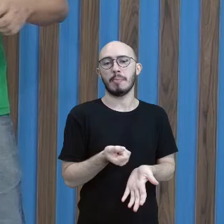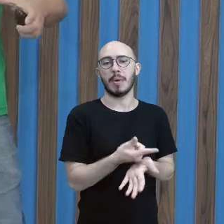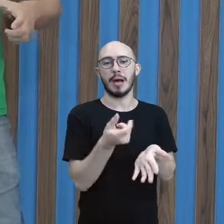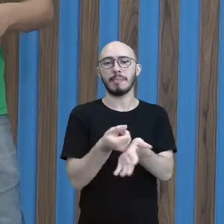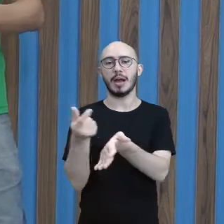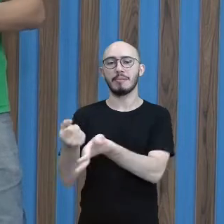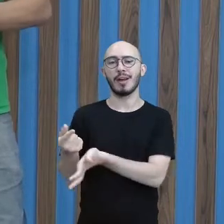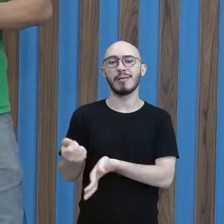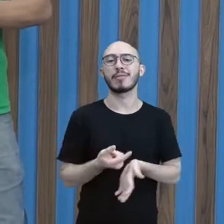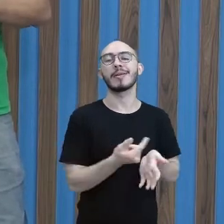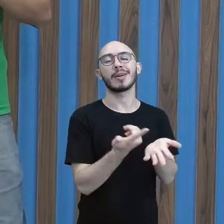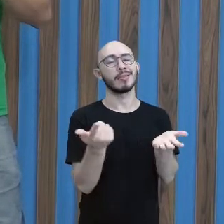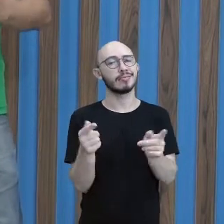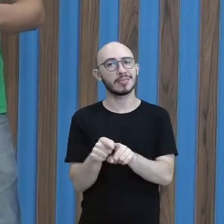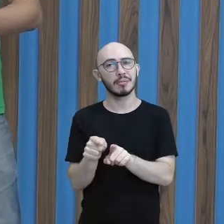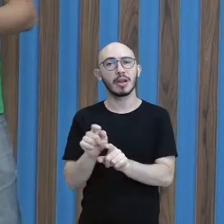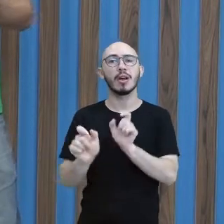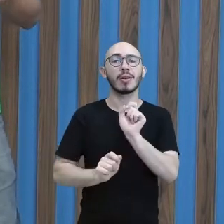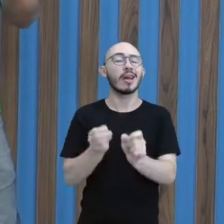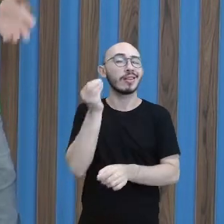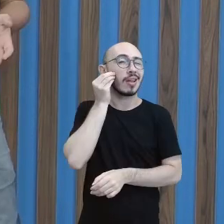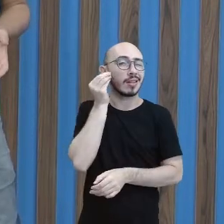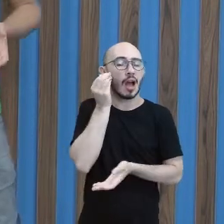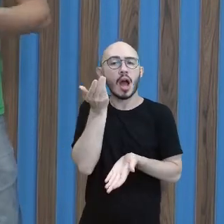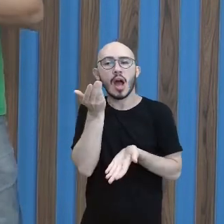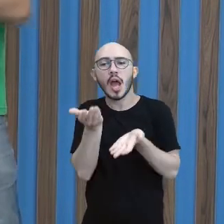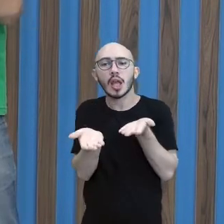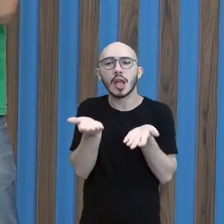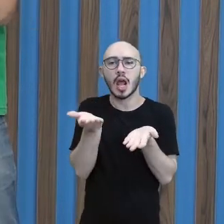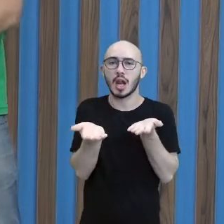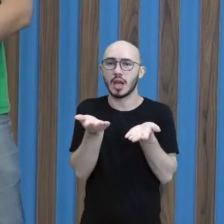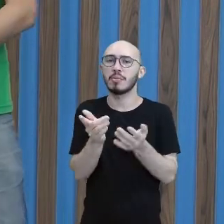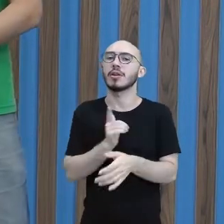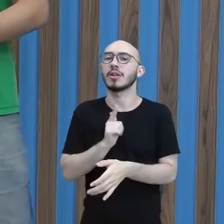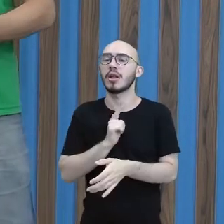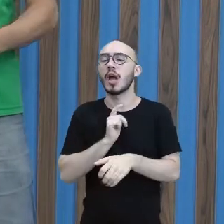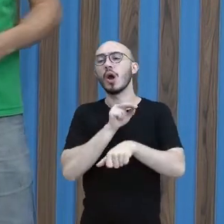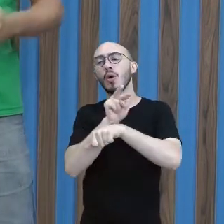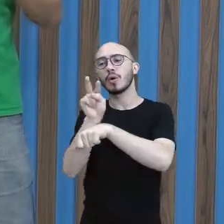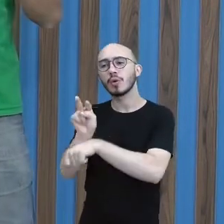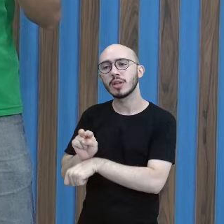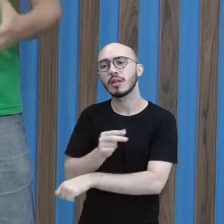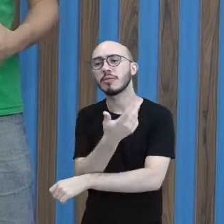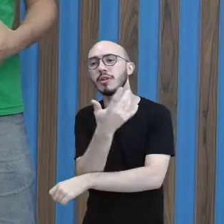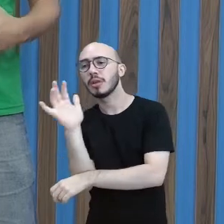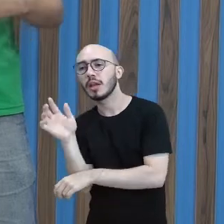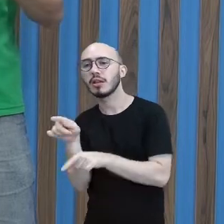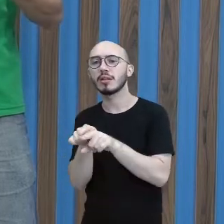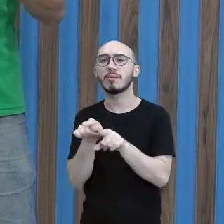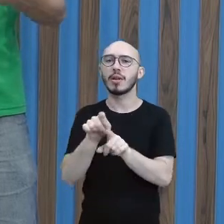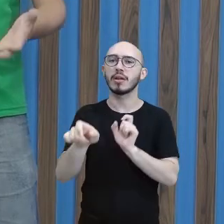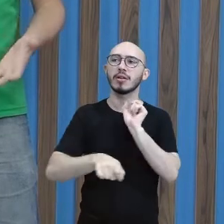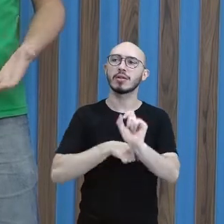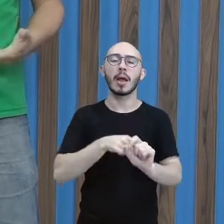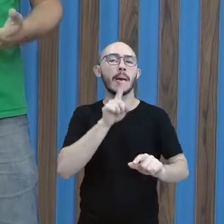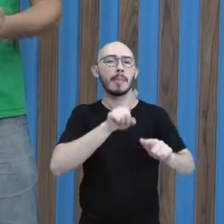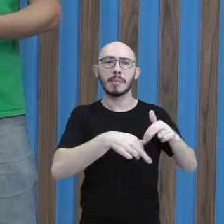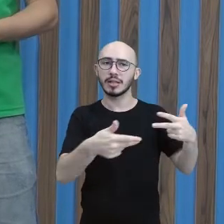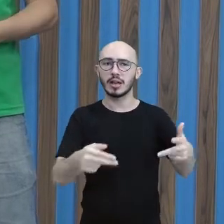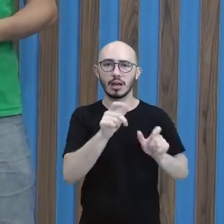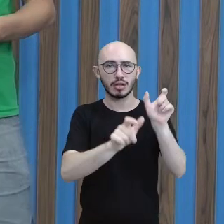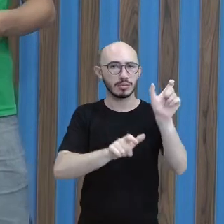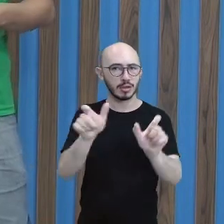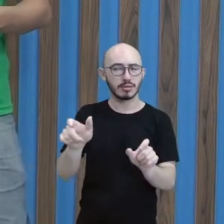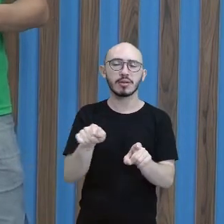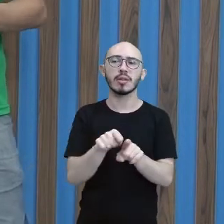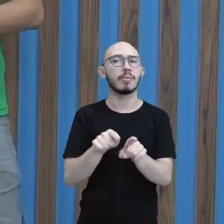consome demais e, enfim, buscar um equilíbrio entre consumo, o cuidado com o meio ambiente, a sustentação material das pessoas,